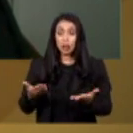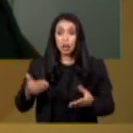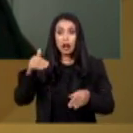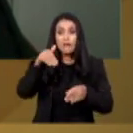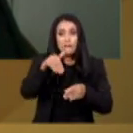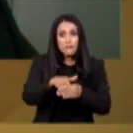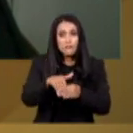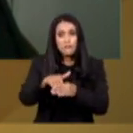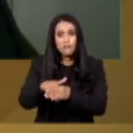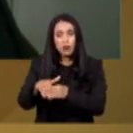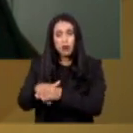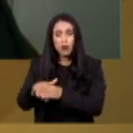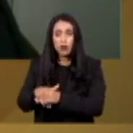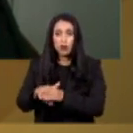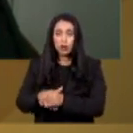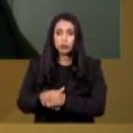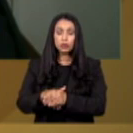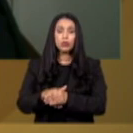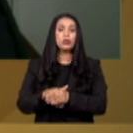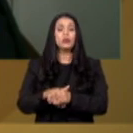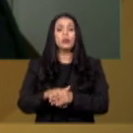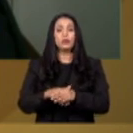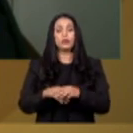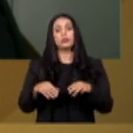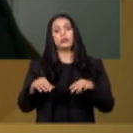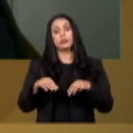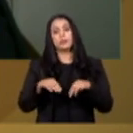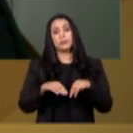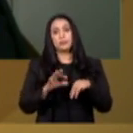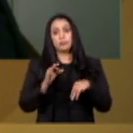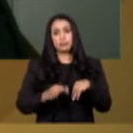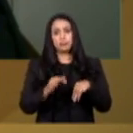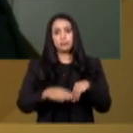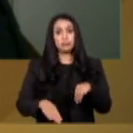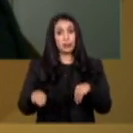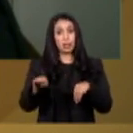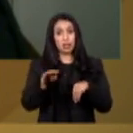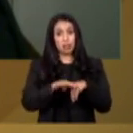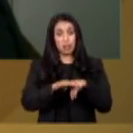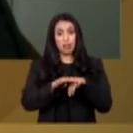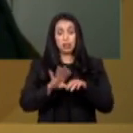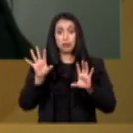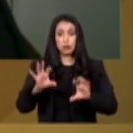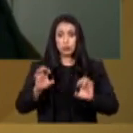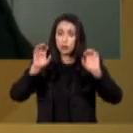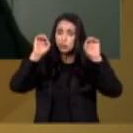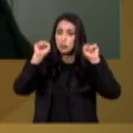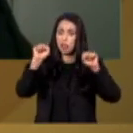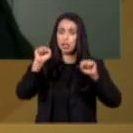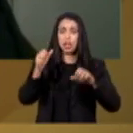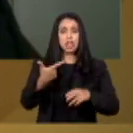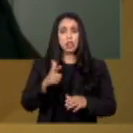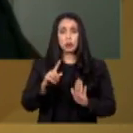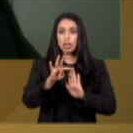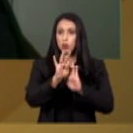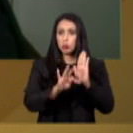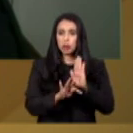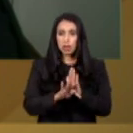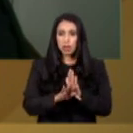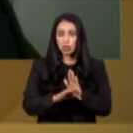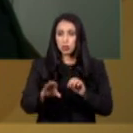dos pares do plenário dos tribunais e não há no texto da constituição da